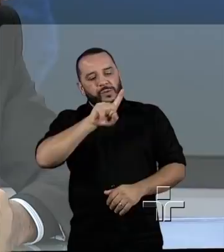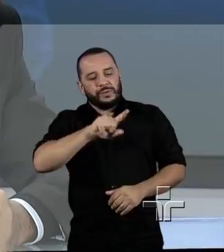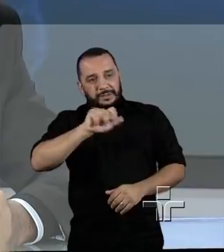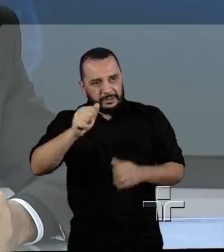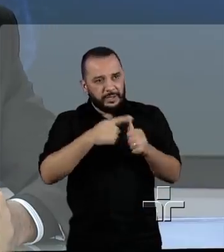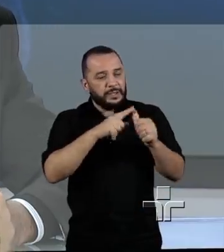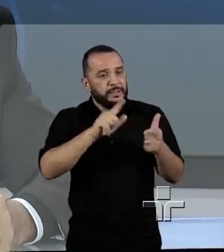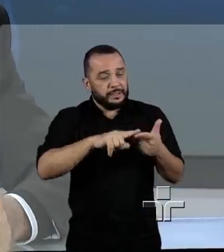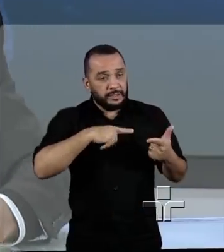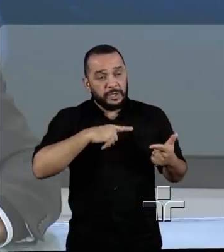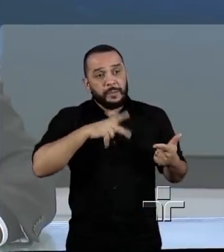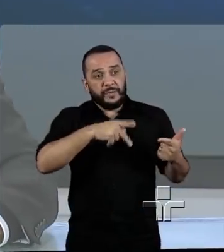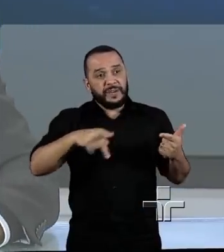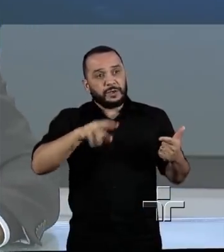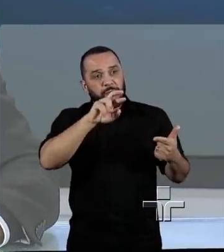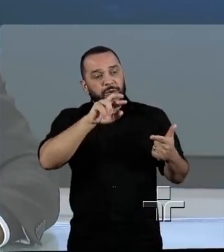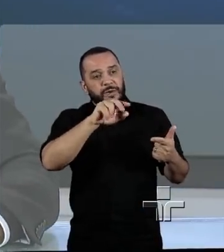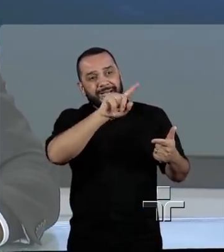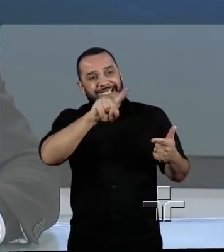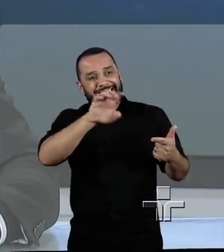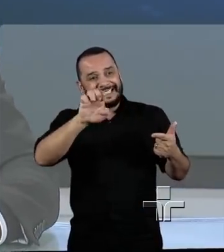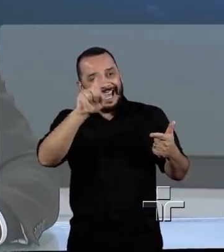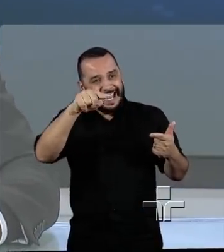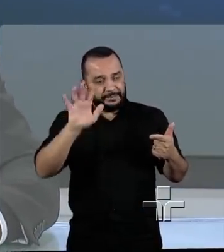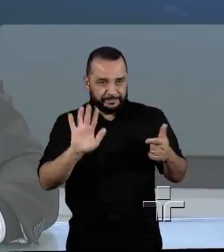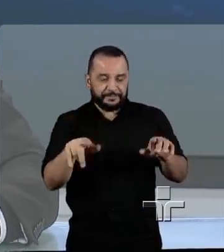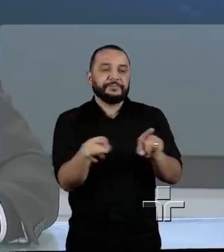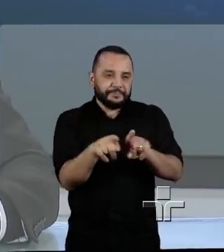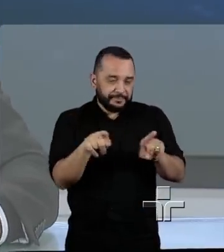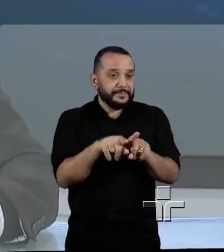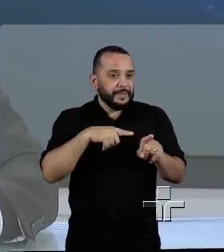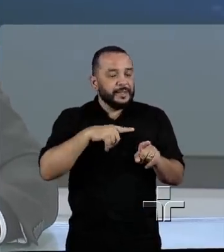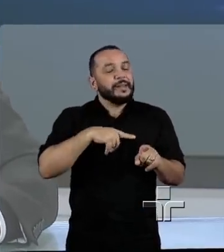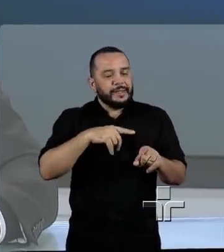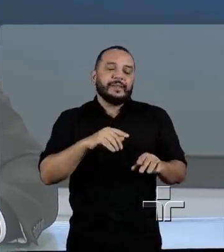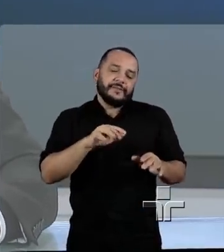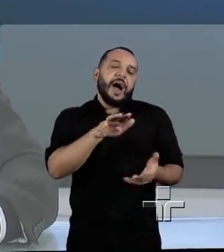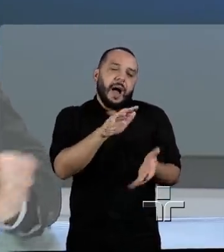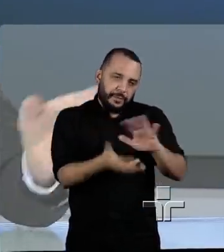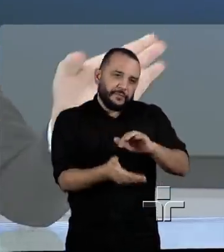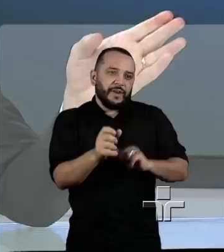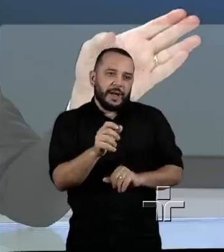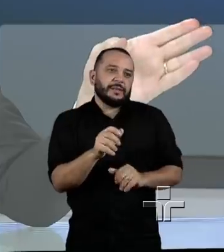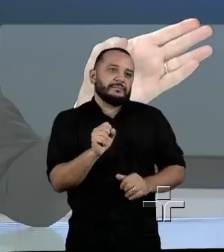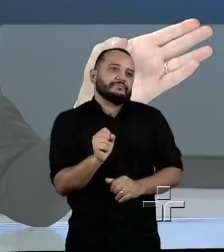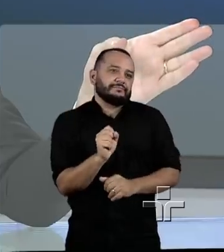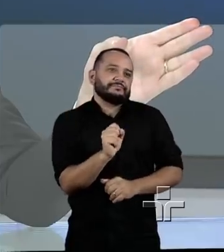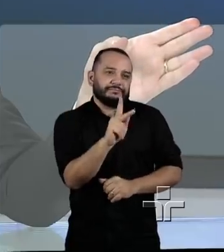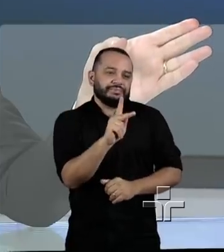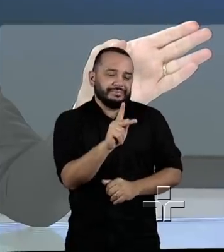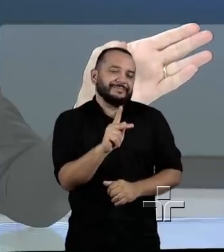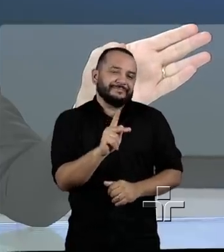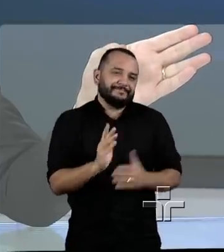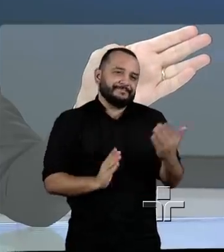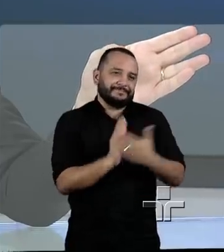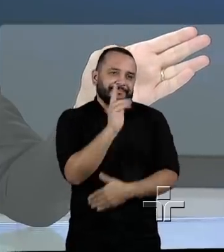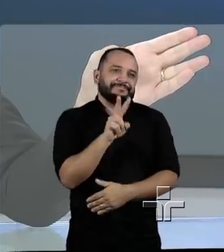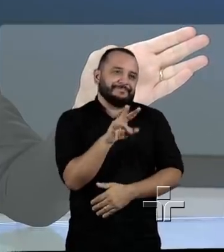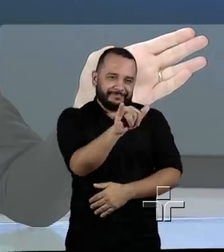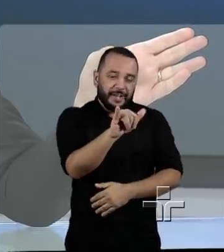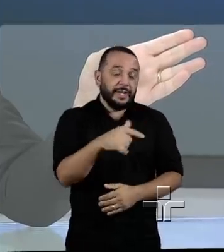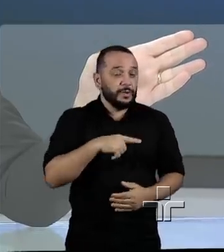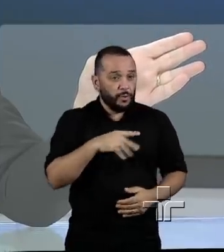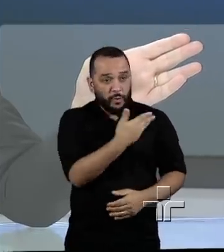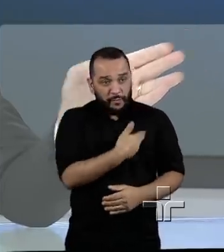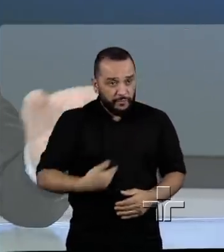né? Isso. Zé Du. Zé Du. A reforma, Elza, vai ser aprovada. E o fato do governo